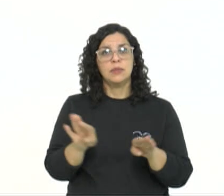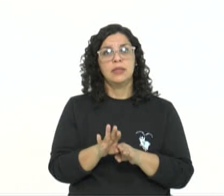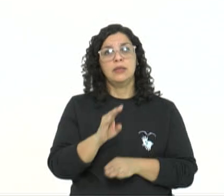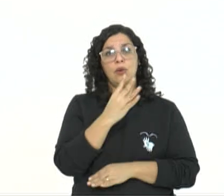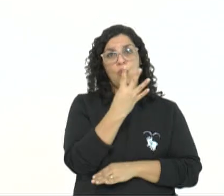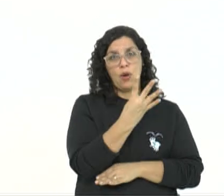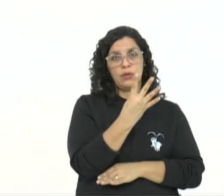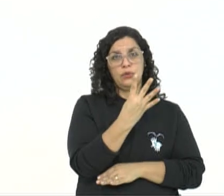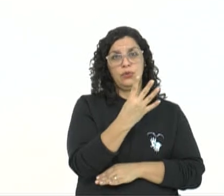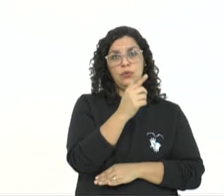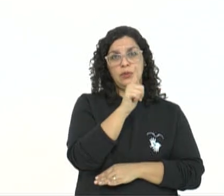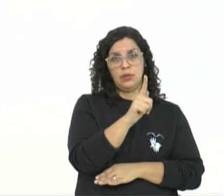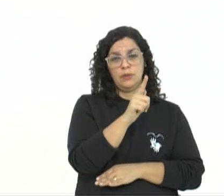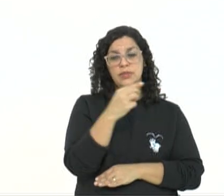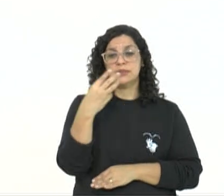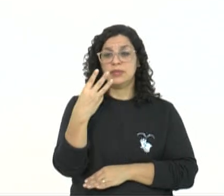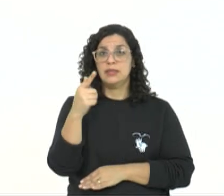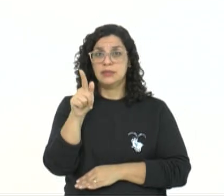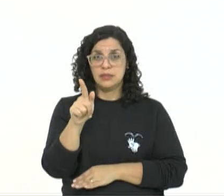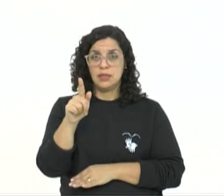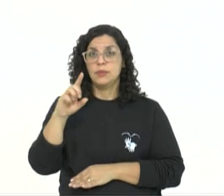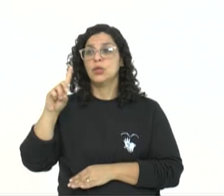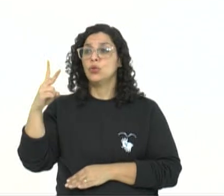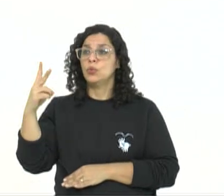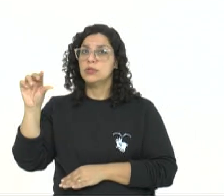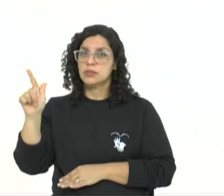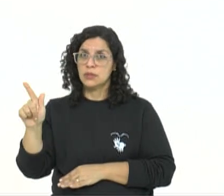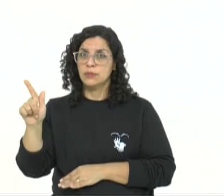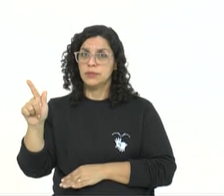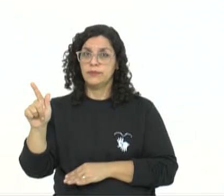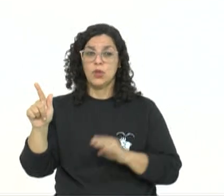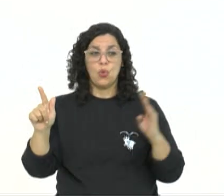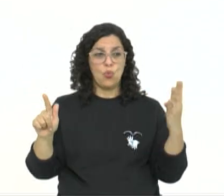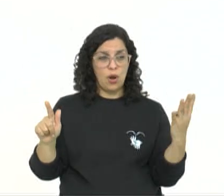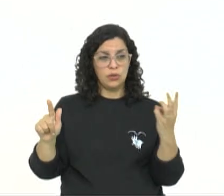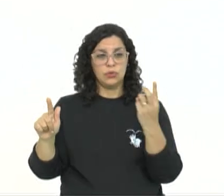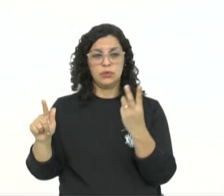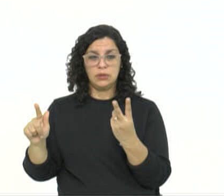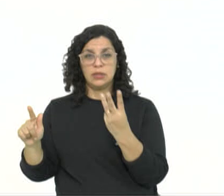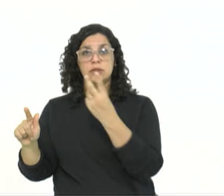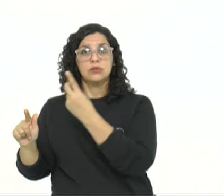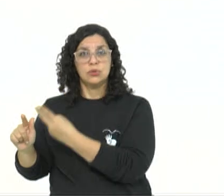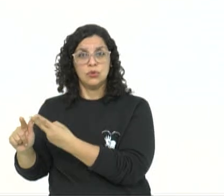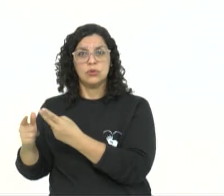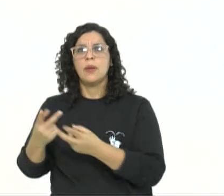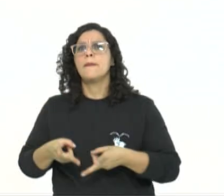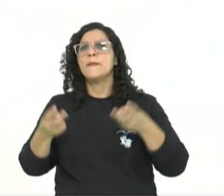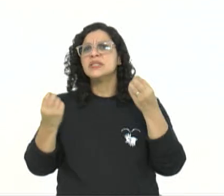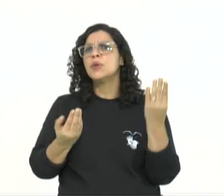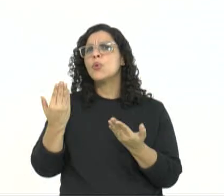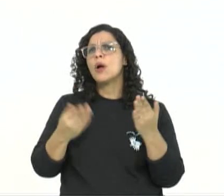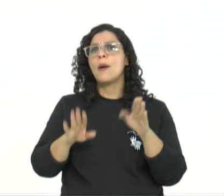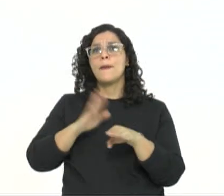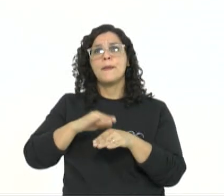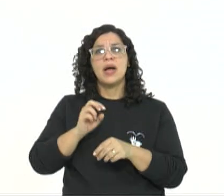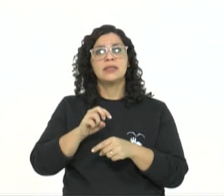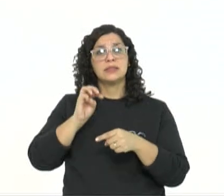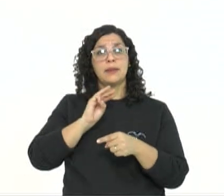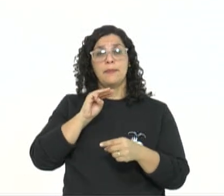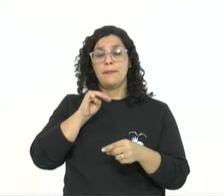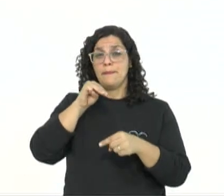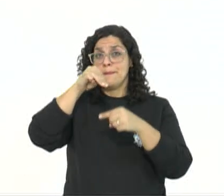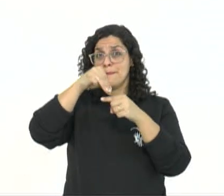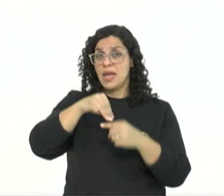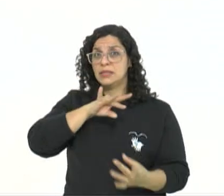respectivamente 4 gramas, 3 gramas e 2 gramas. Identifique qual dos cubos tem a maior massa